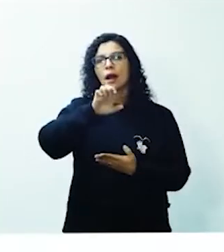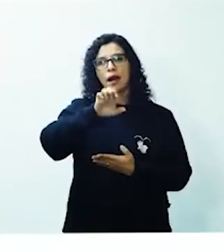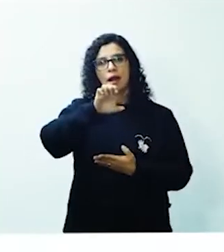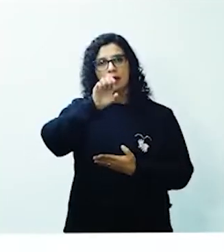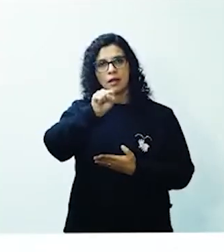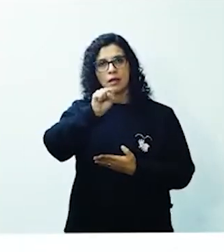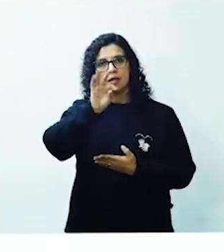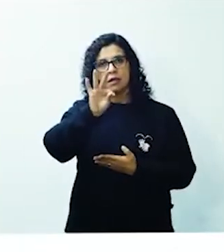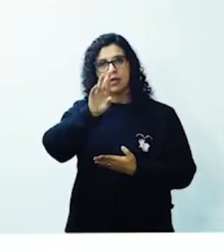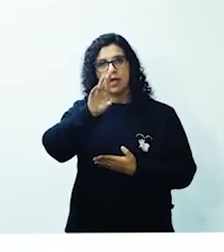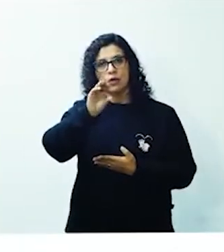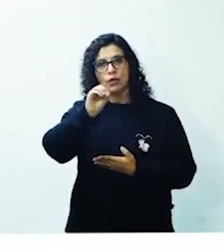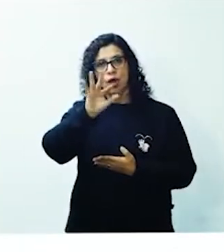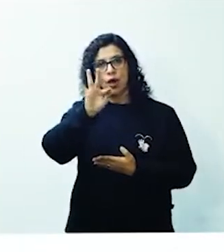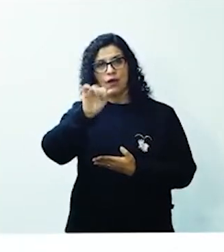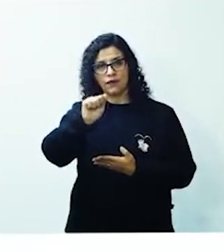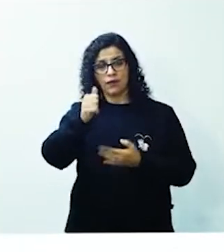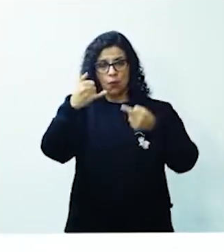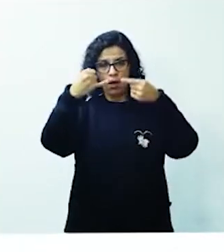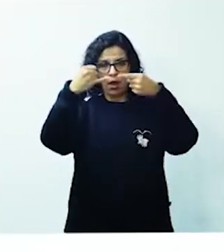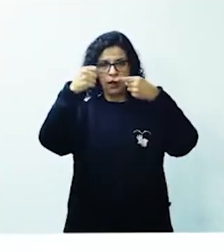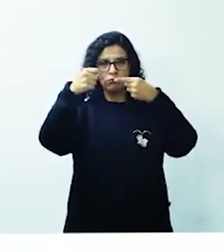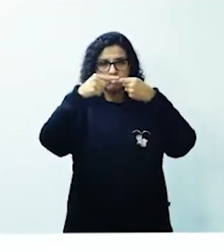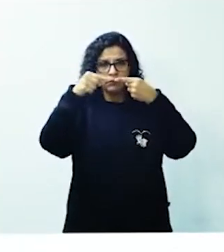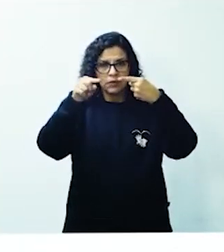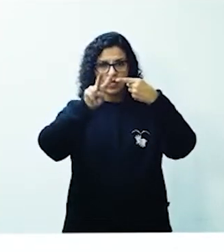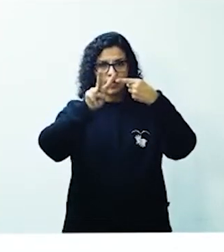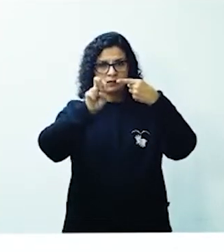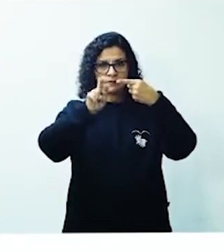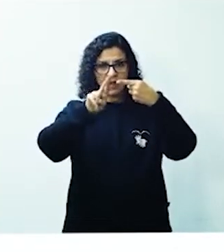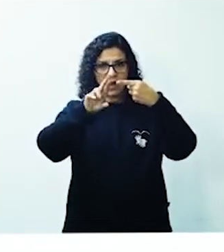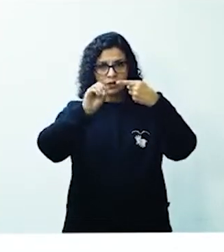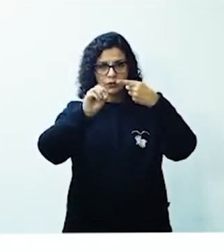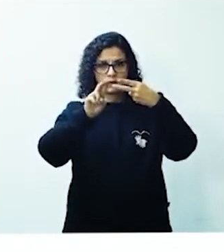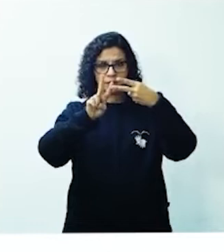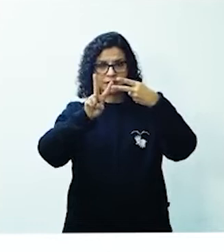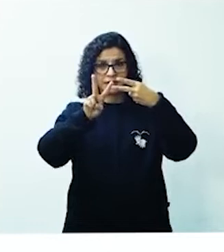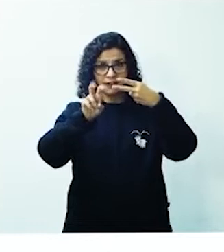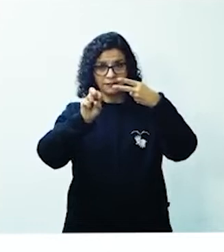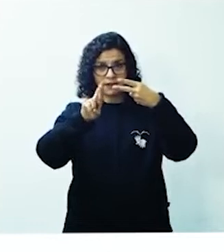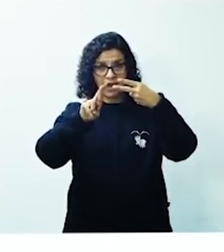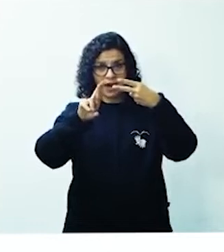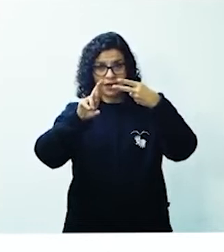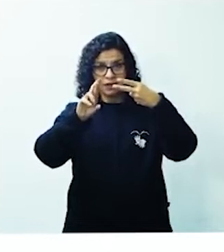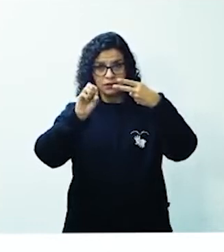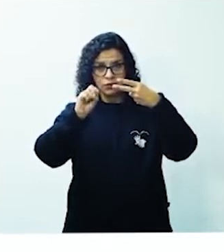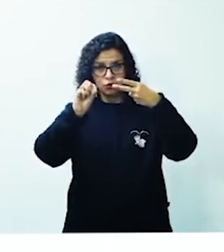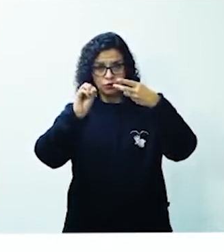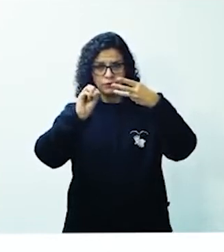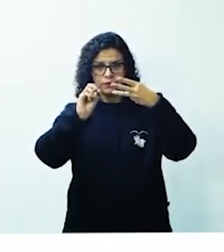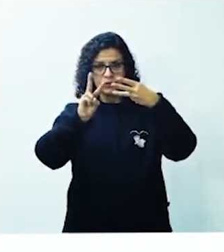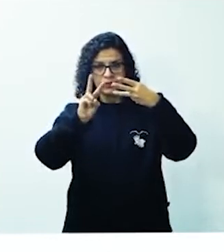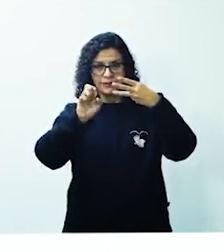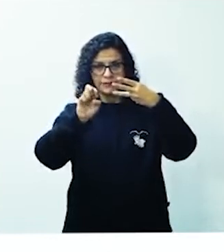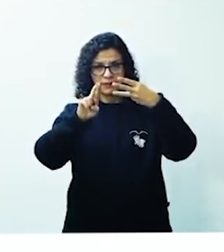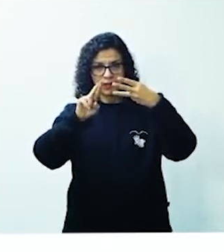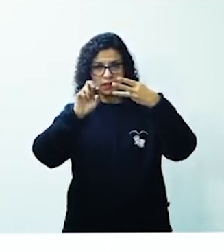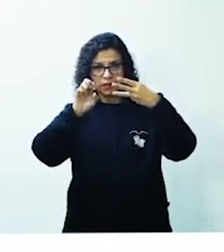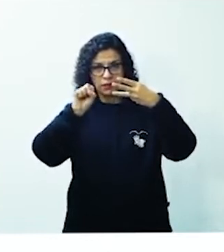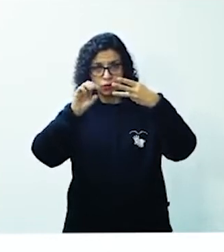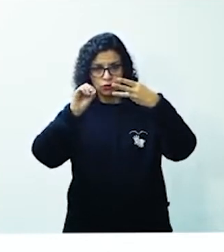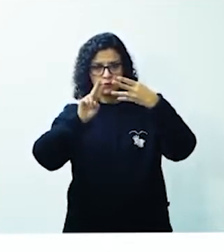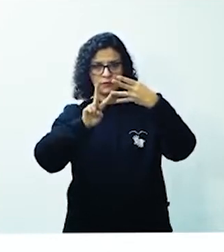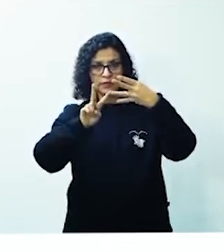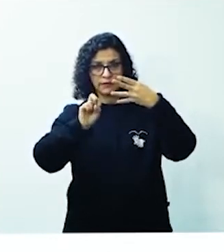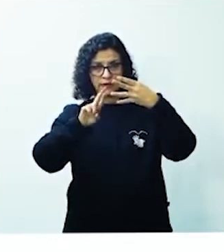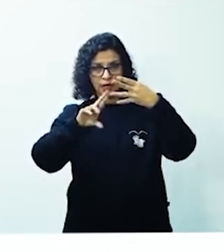estrofe. Então, olha só, a estrofe é o conjunto de versos. Então, os versos podem ser